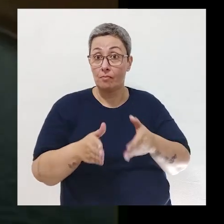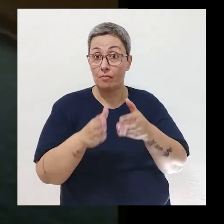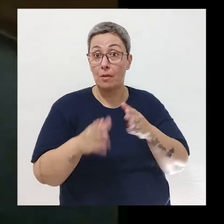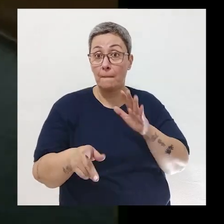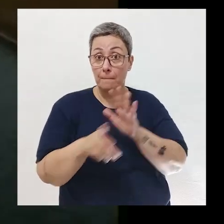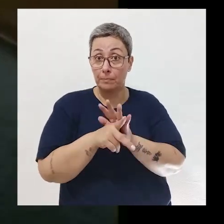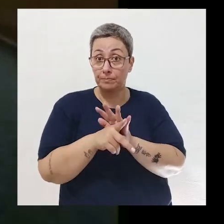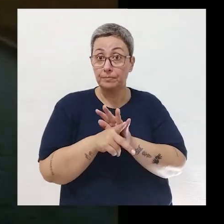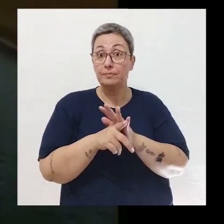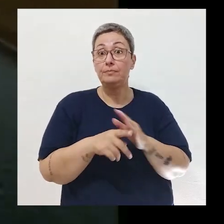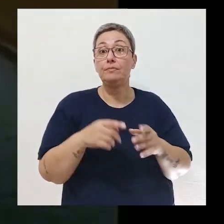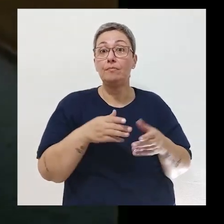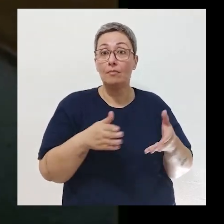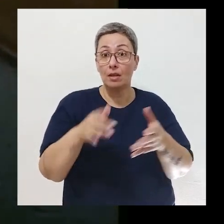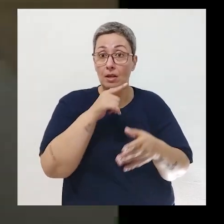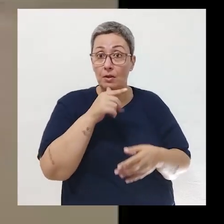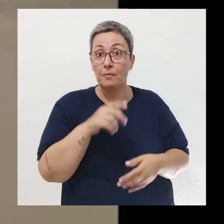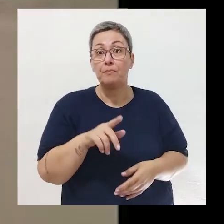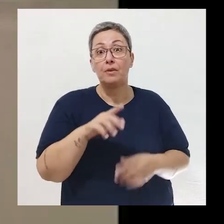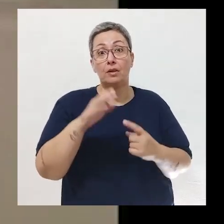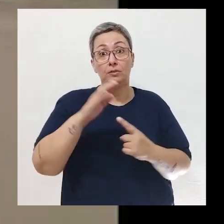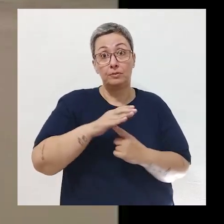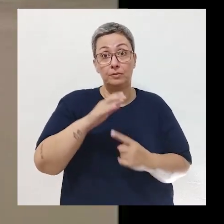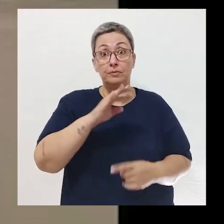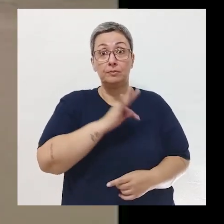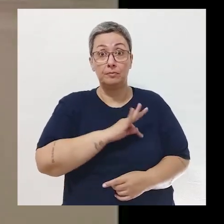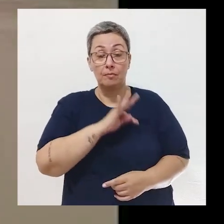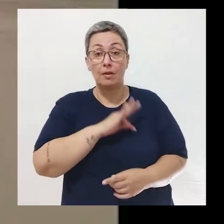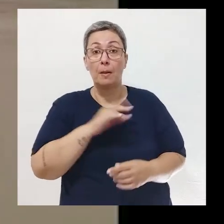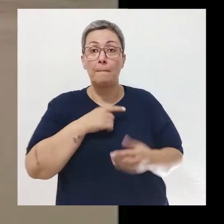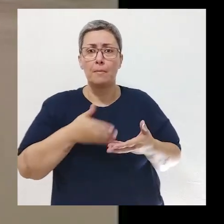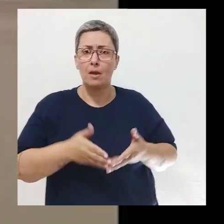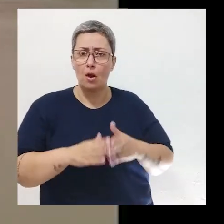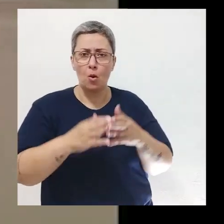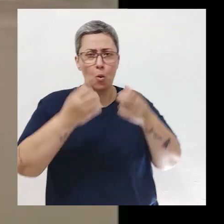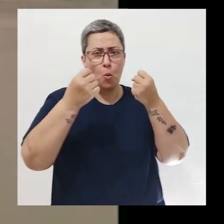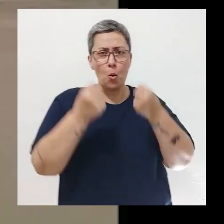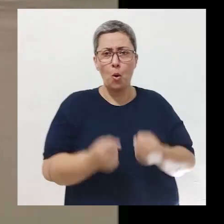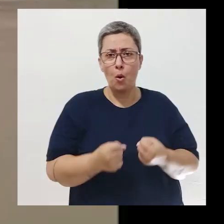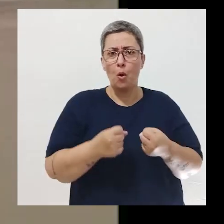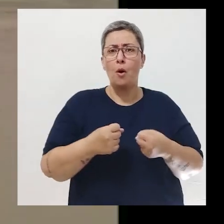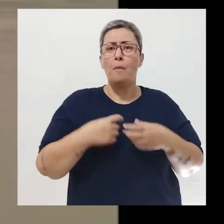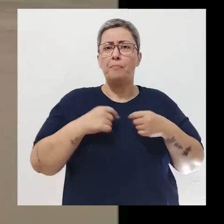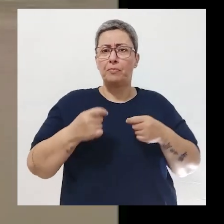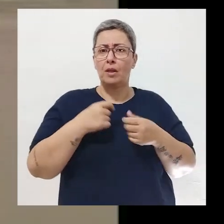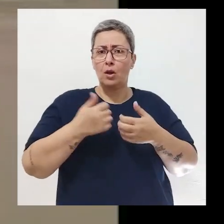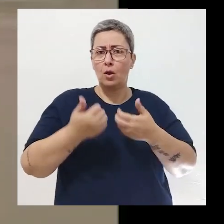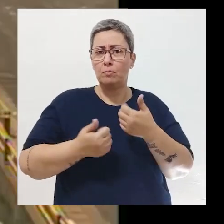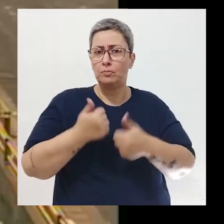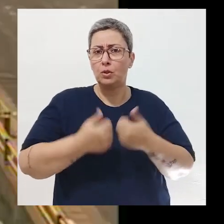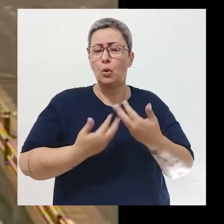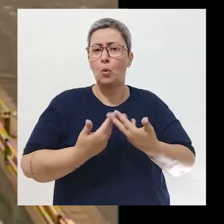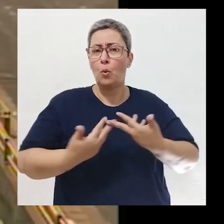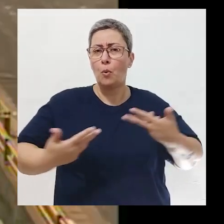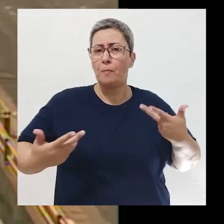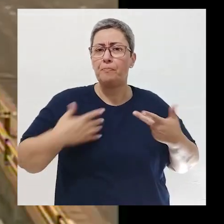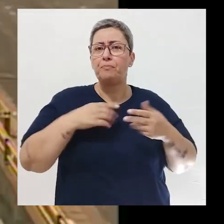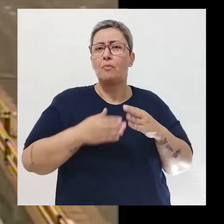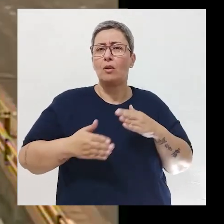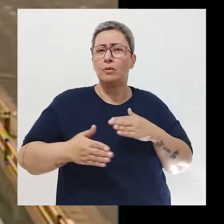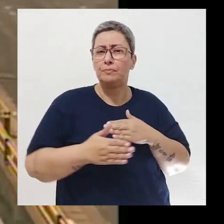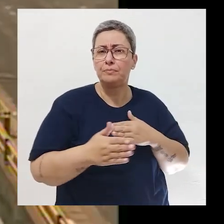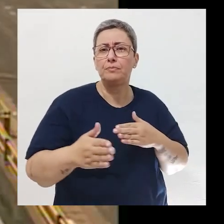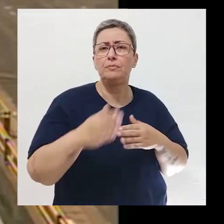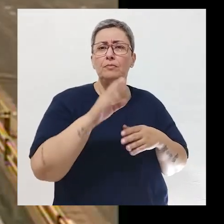canal faz parte da hidrovia Tietê-Paraná. Por aqui passam barcaças com toneladas de grãos todos os dias. As cargas